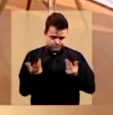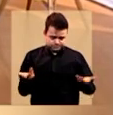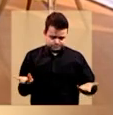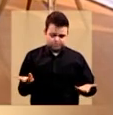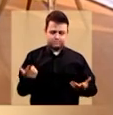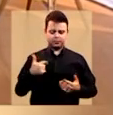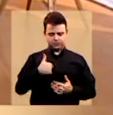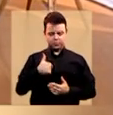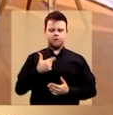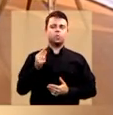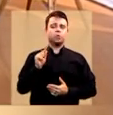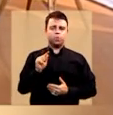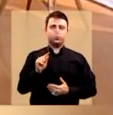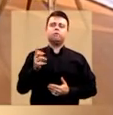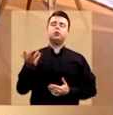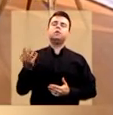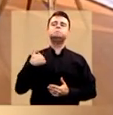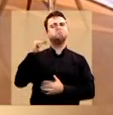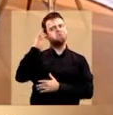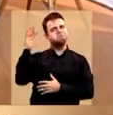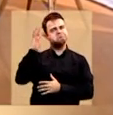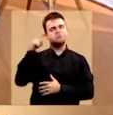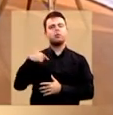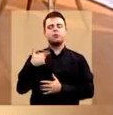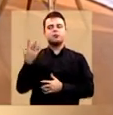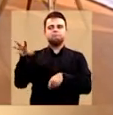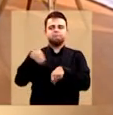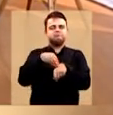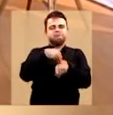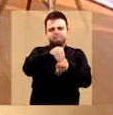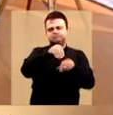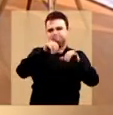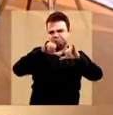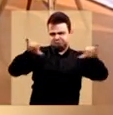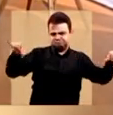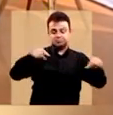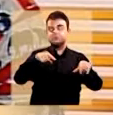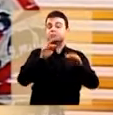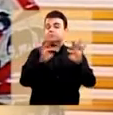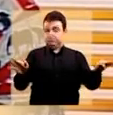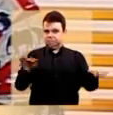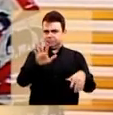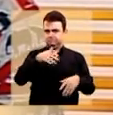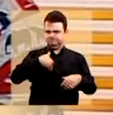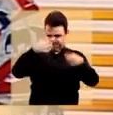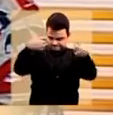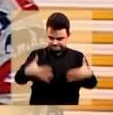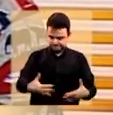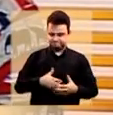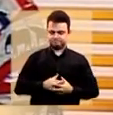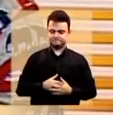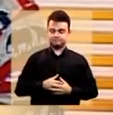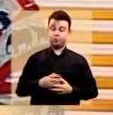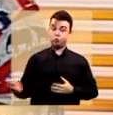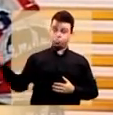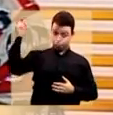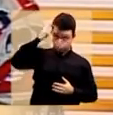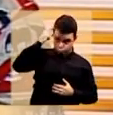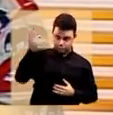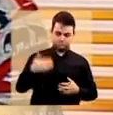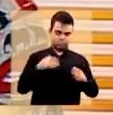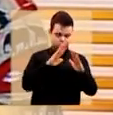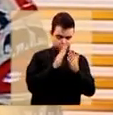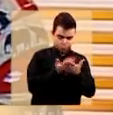sempre que posso, referencio e trago uma reflexão simples, bem simples, assim. O principal espaço de